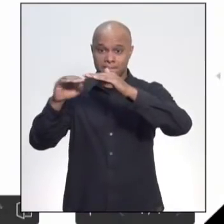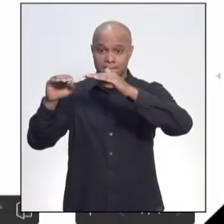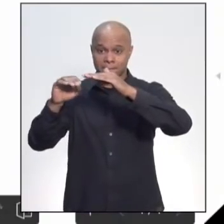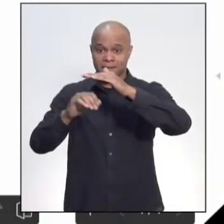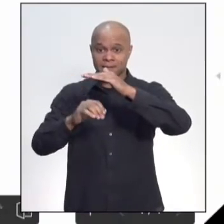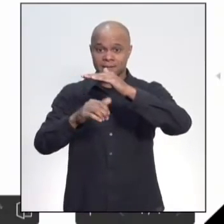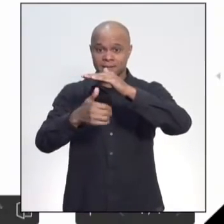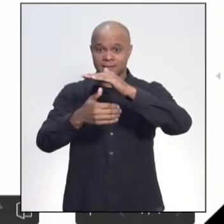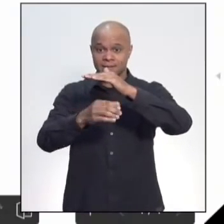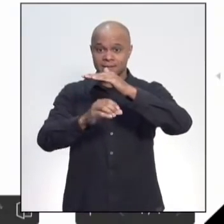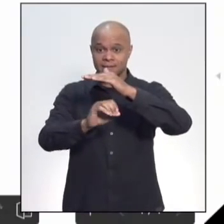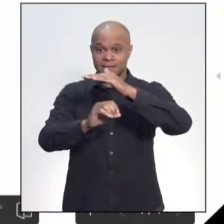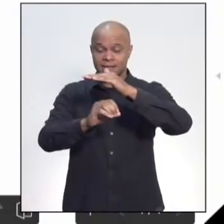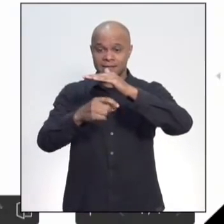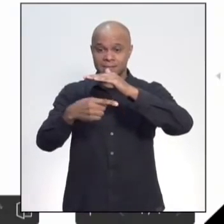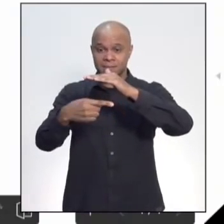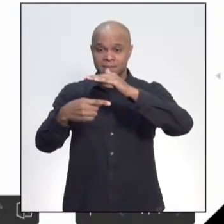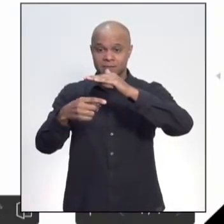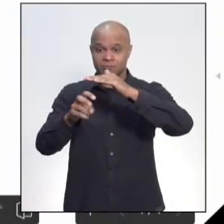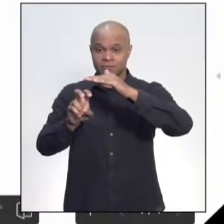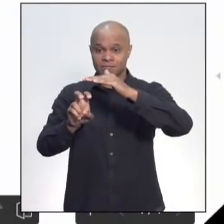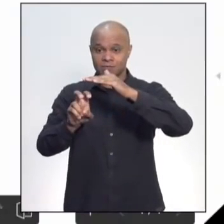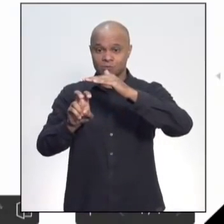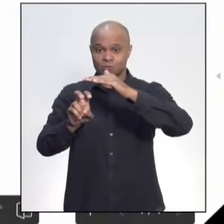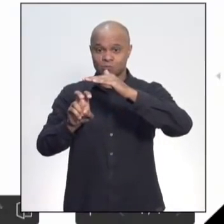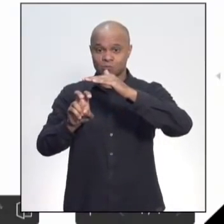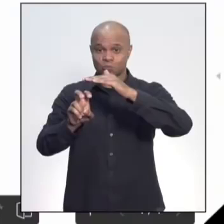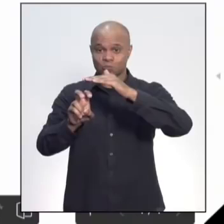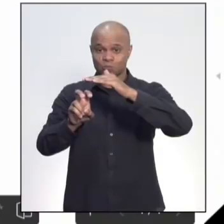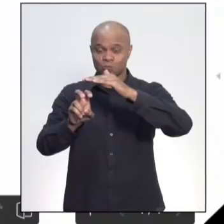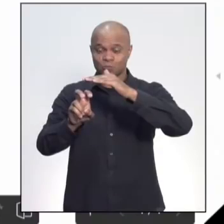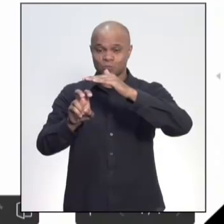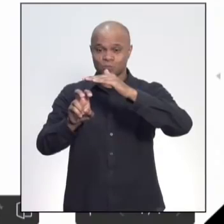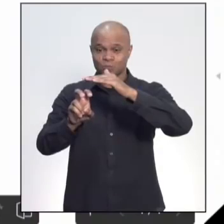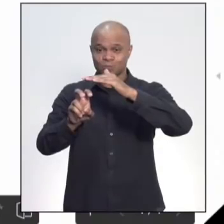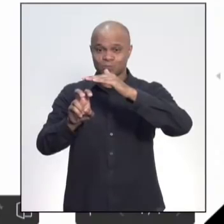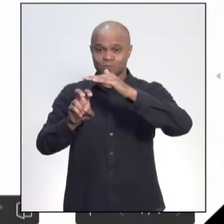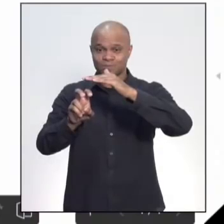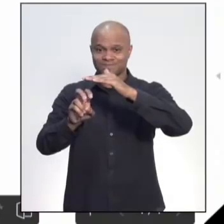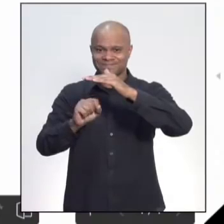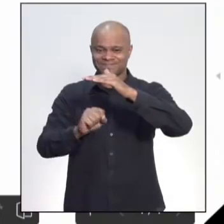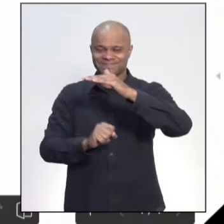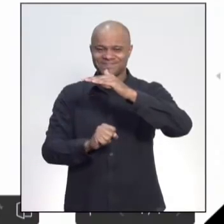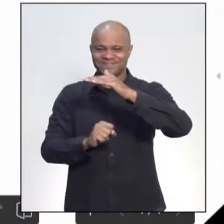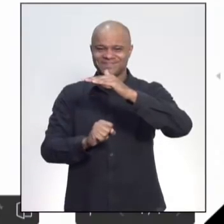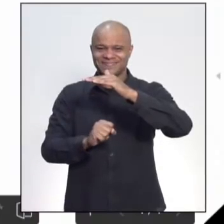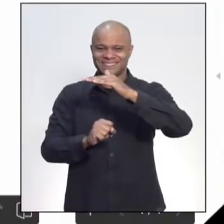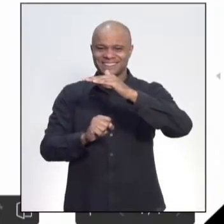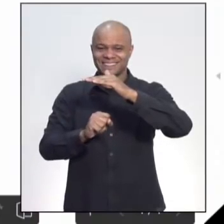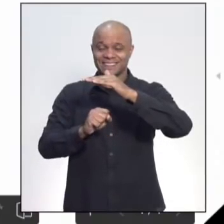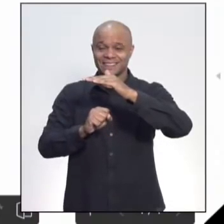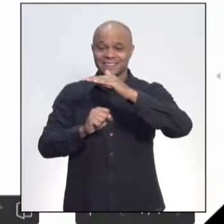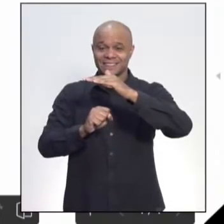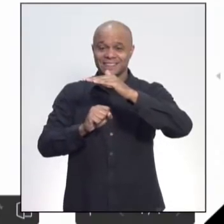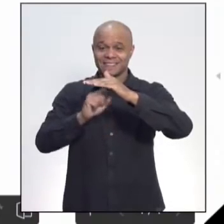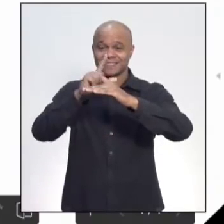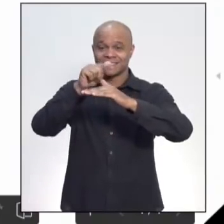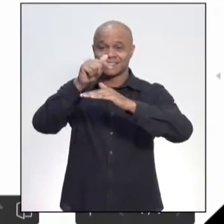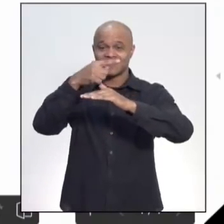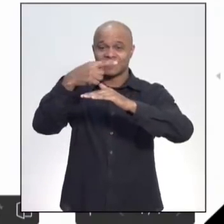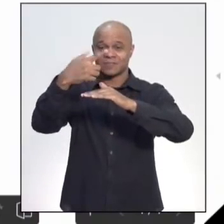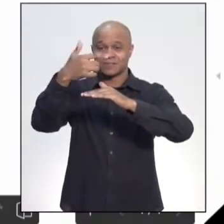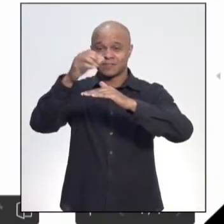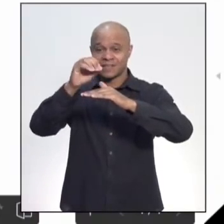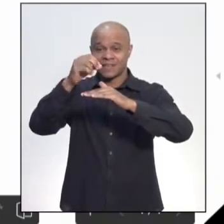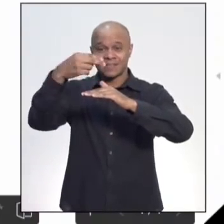x, 10 menos 5. A gente vai ter 10 menos 5. 17 menos 10